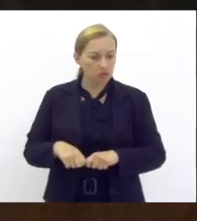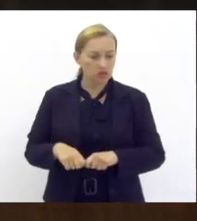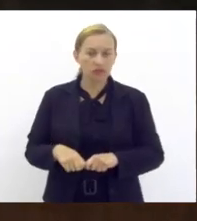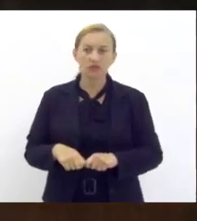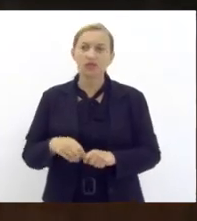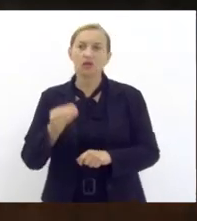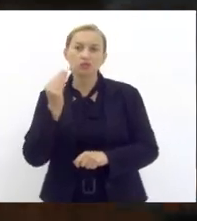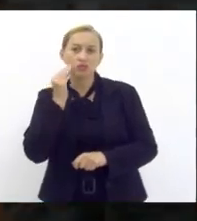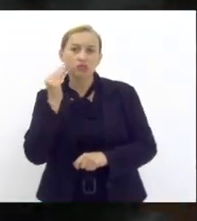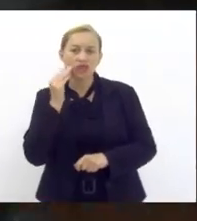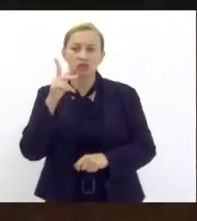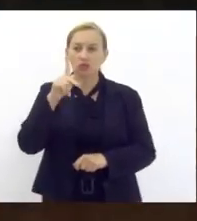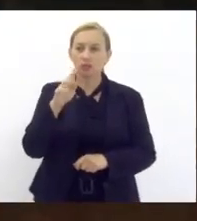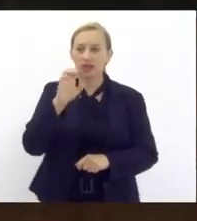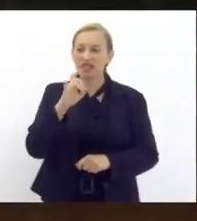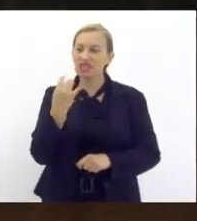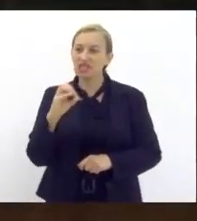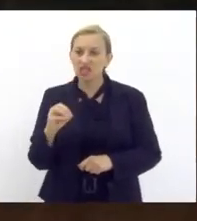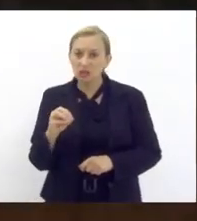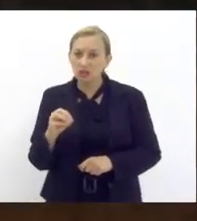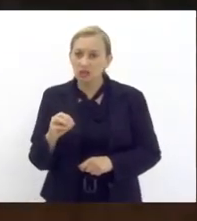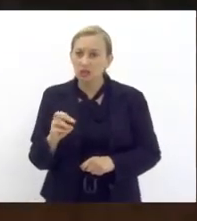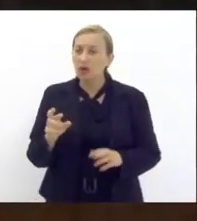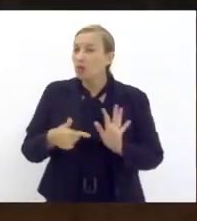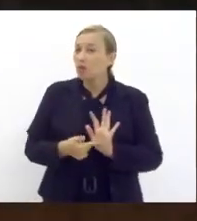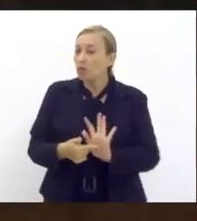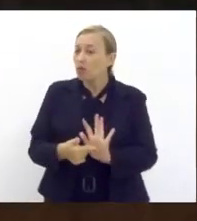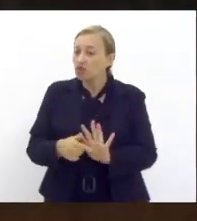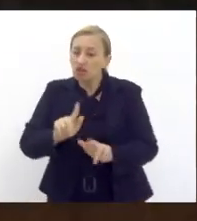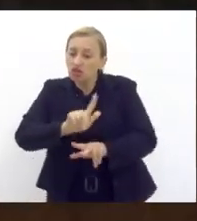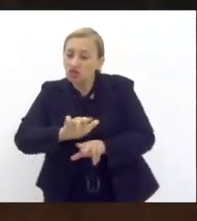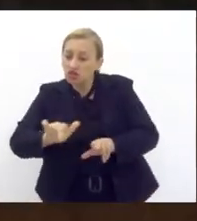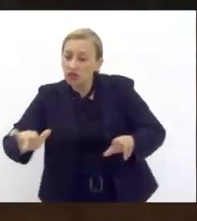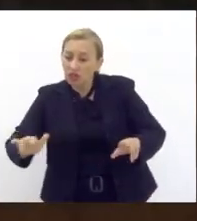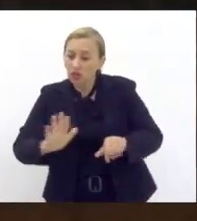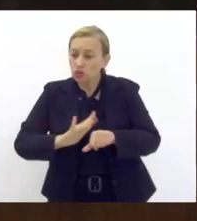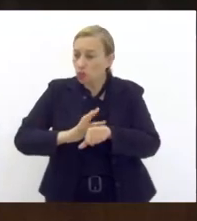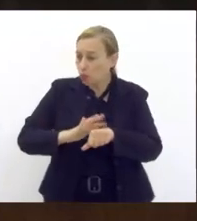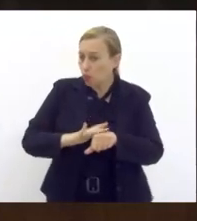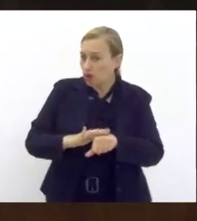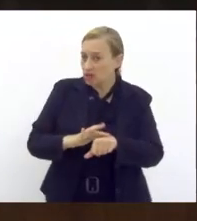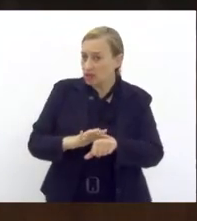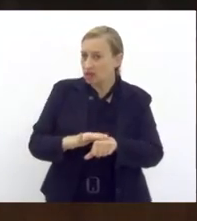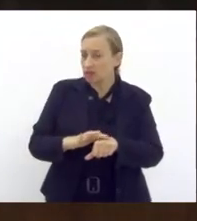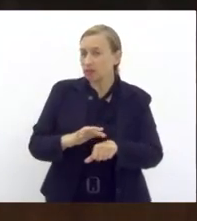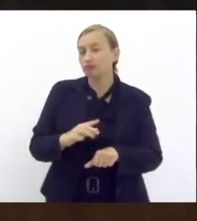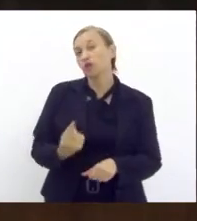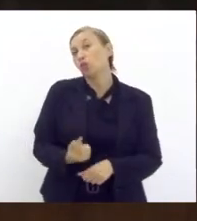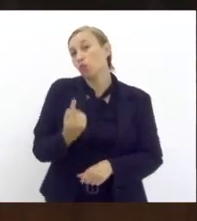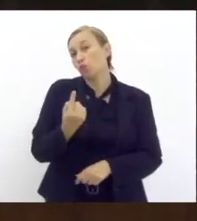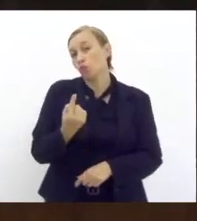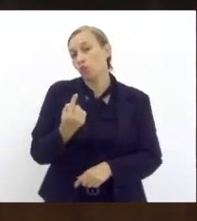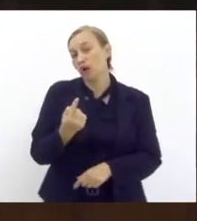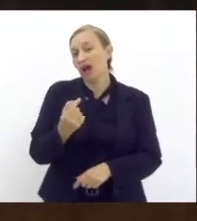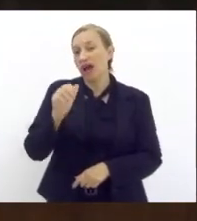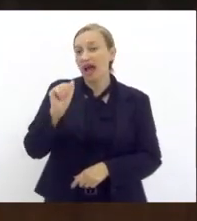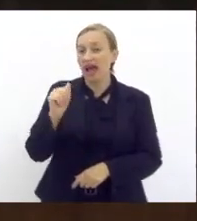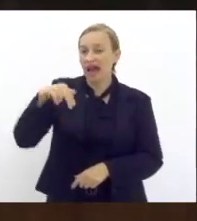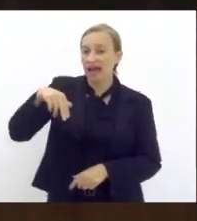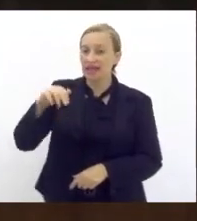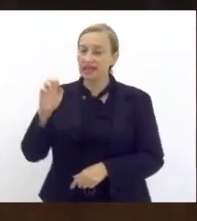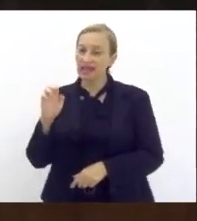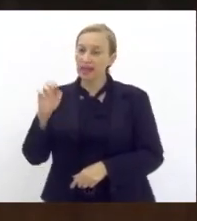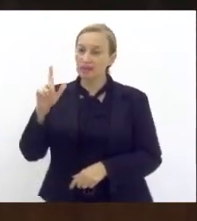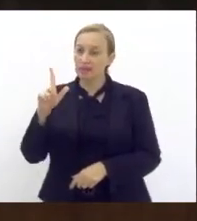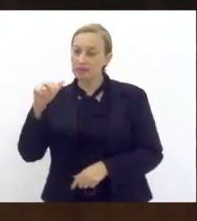de fazer o teste do pezinho. E o teste do pezinho revela diferentes doenças. Uma delas, por exemplo, é a anemia